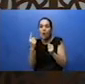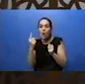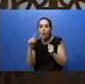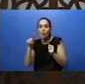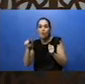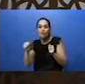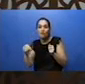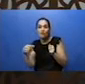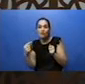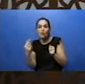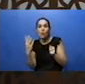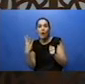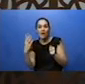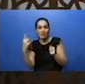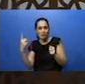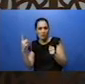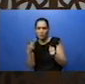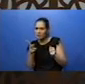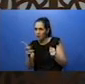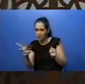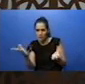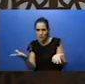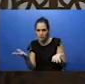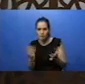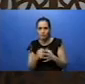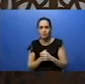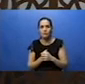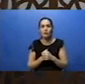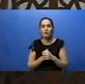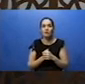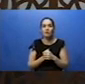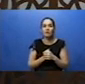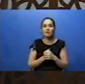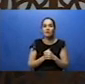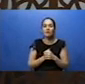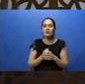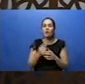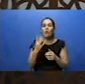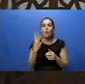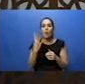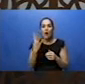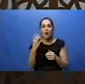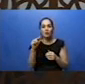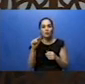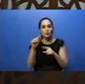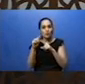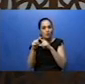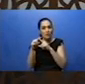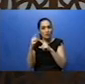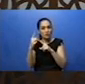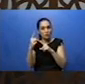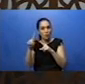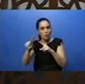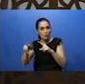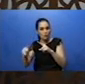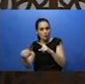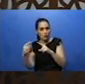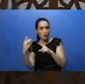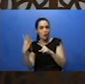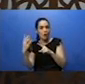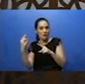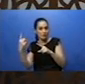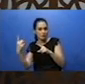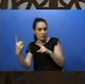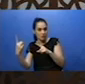Então, como era 4 vezes raiz de 2, vai ficar 4 vezes 1,41, que vai